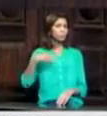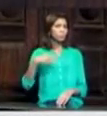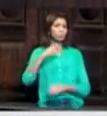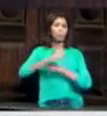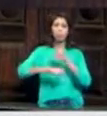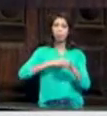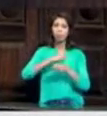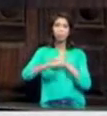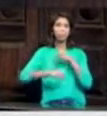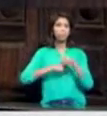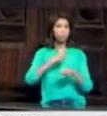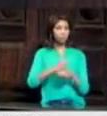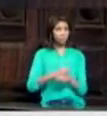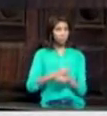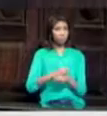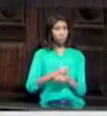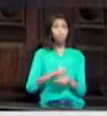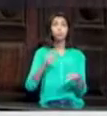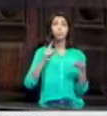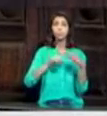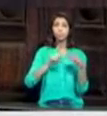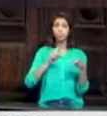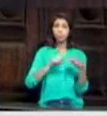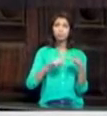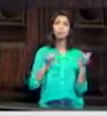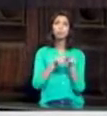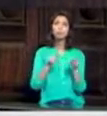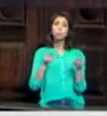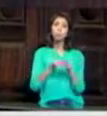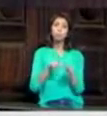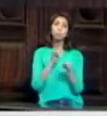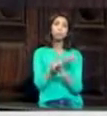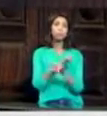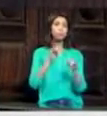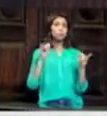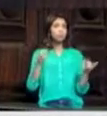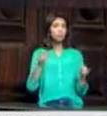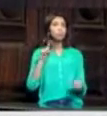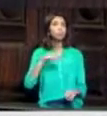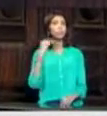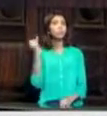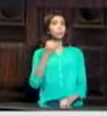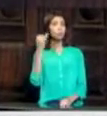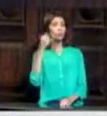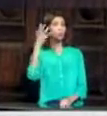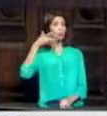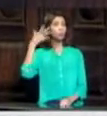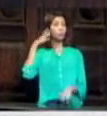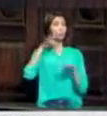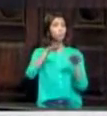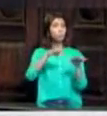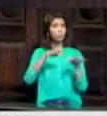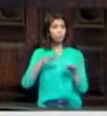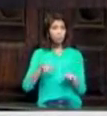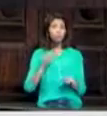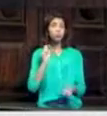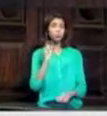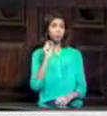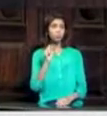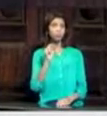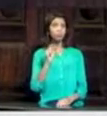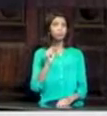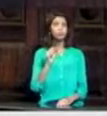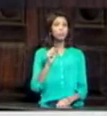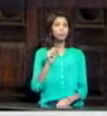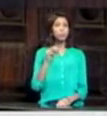ano. Em segundo lugar, eu queria também fazer menção à importante audiência pública que teremos na casa hoje, dentro de